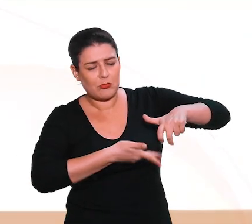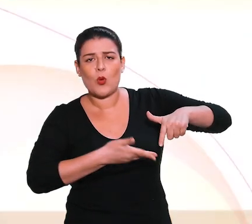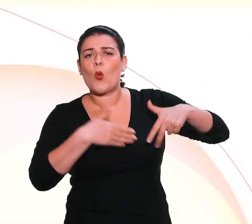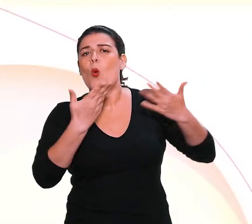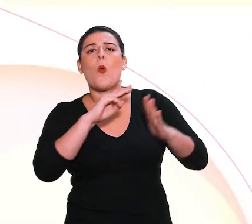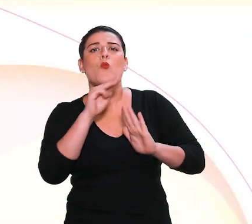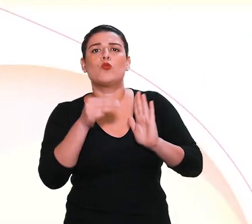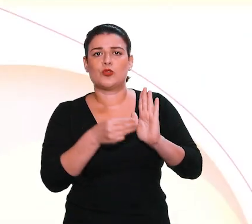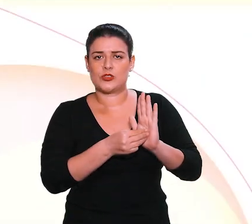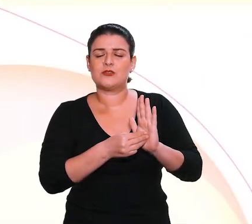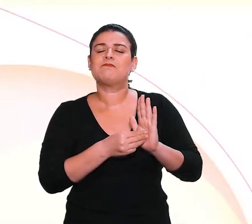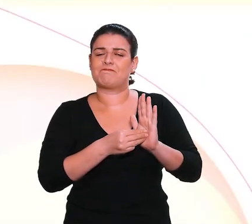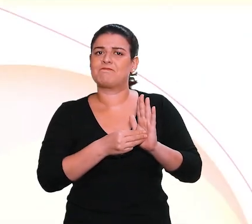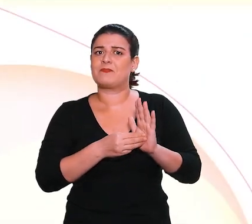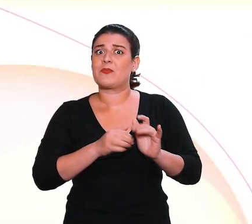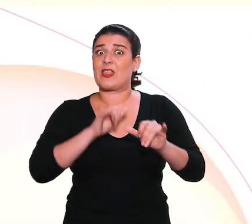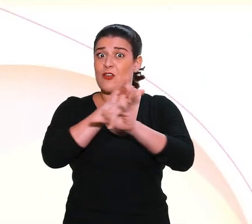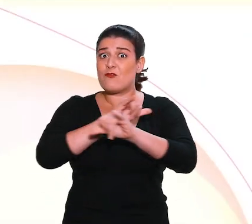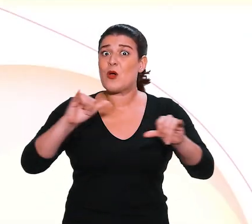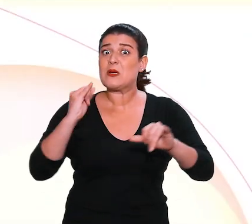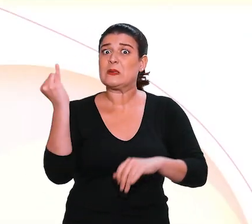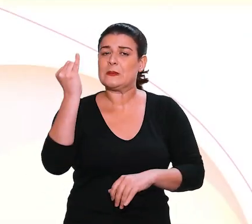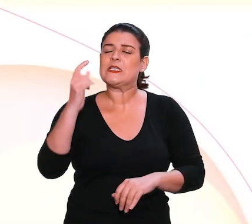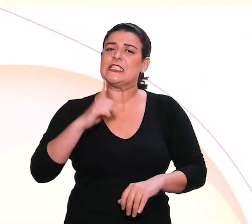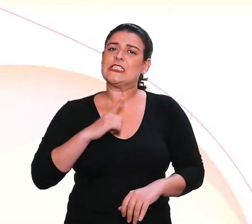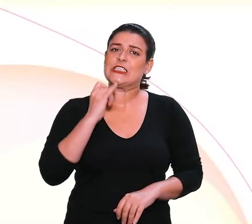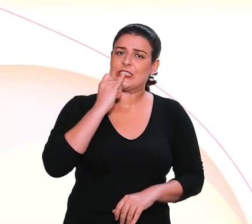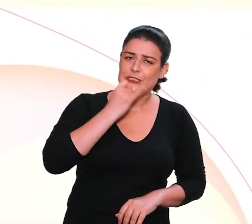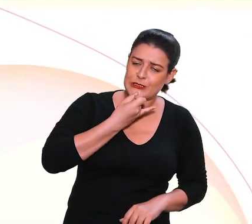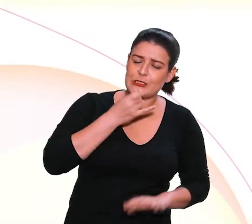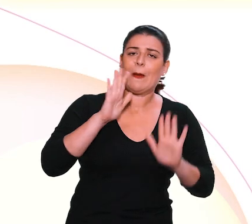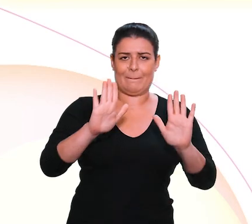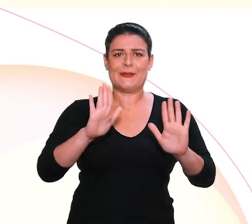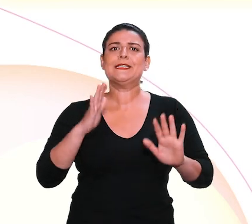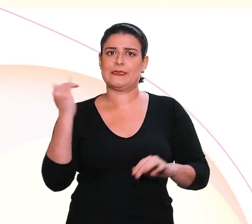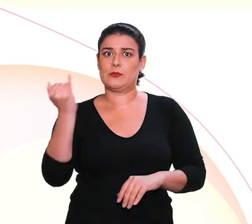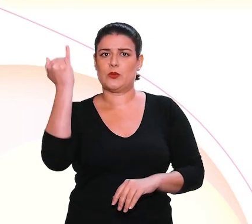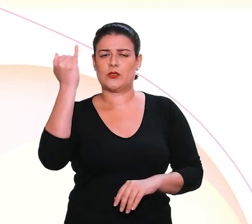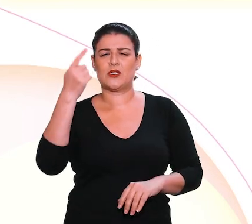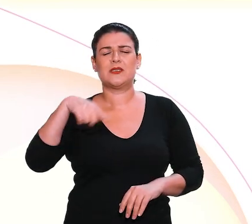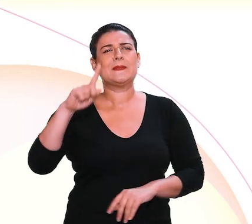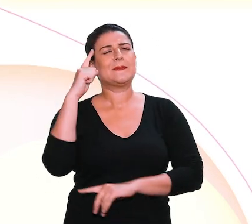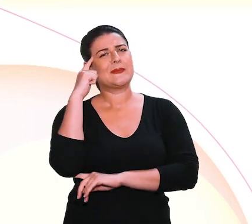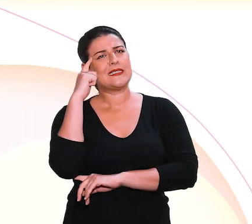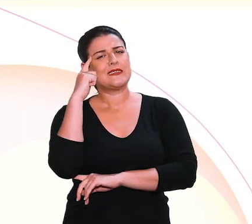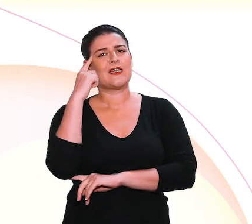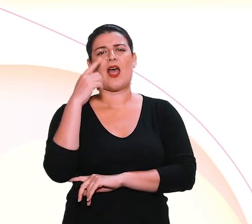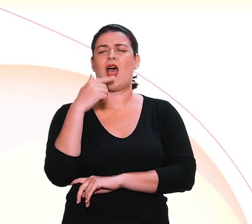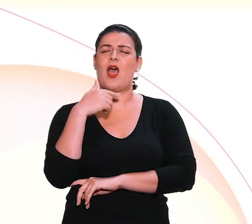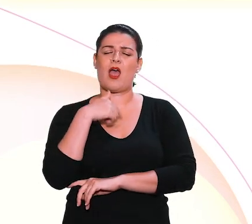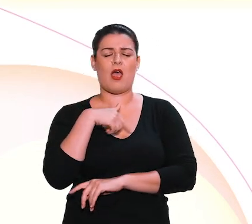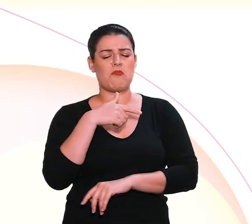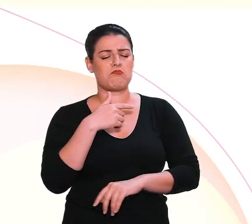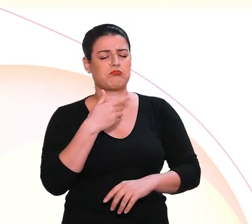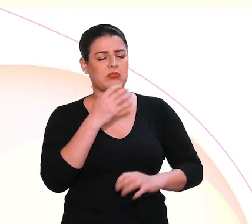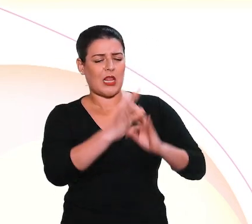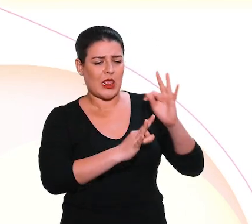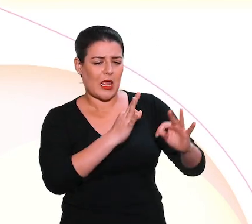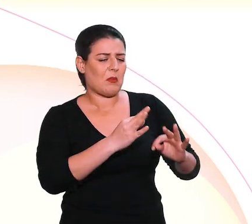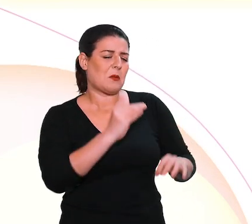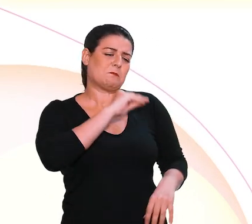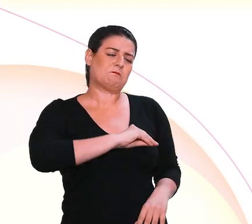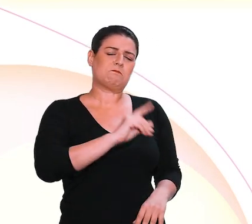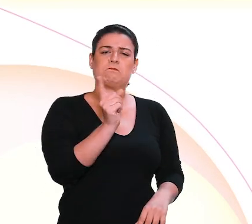muito tristes, mas relevantes ao mesmo tempo. Por quê? Às vezes você pode pensar, eu vou trabalhar com paciente amputado, não vou ganhar